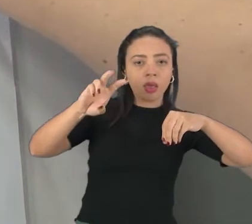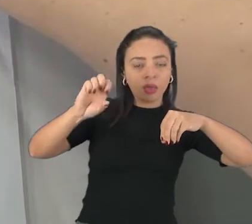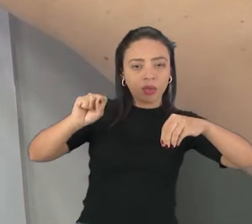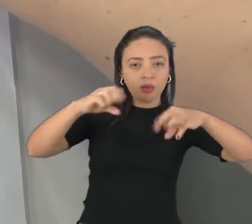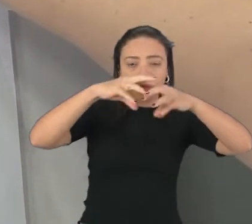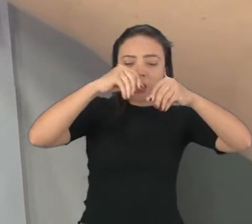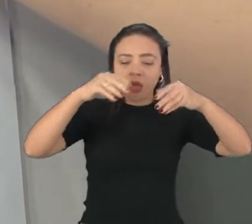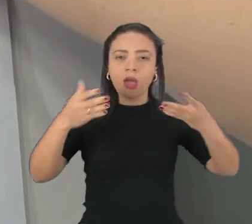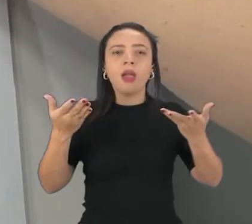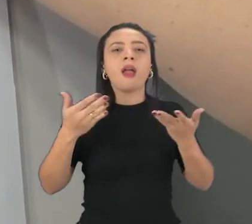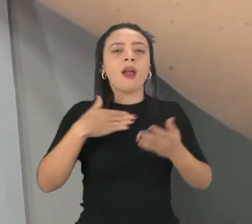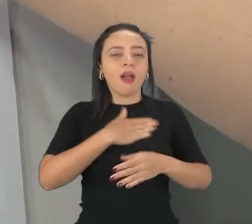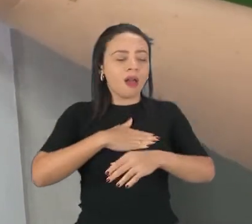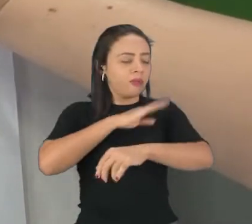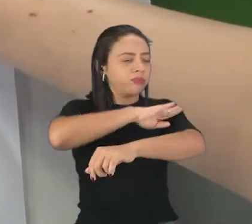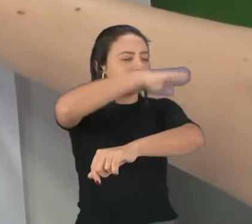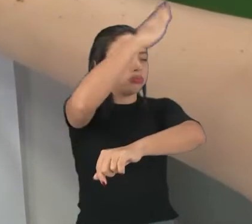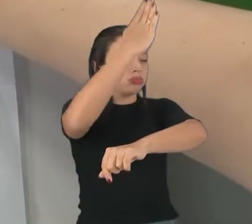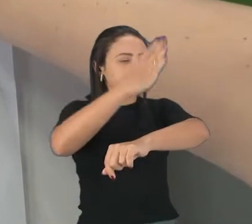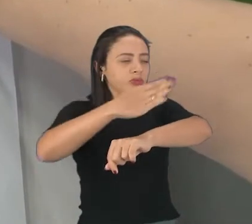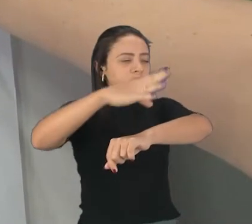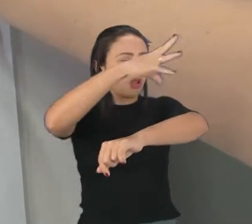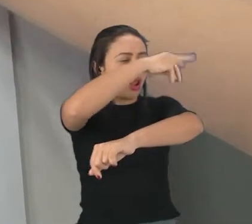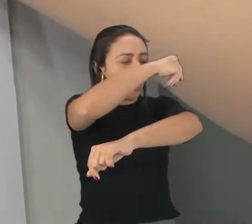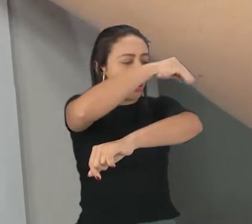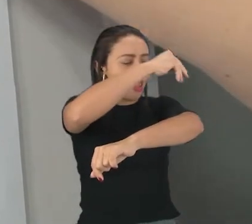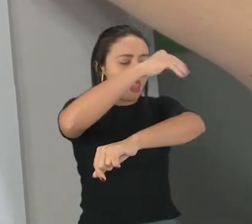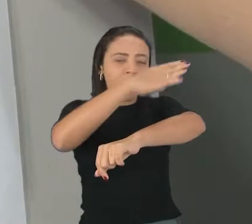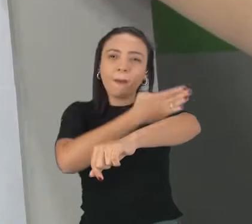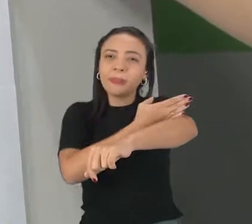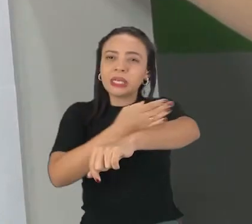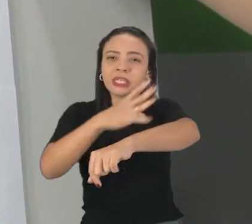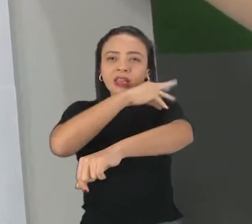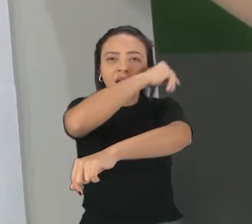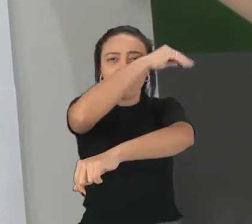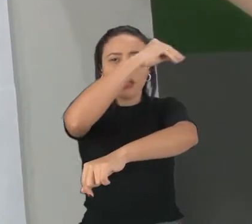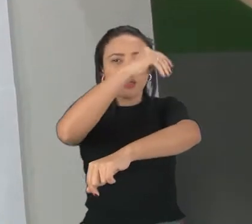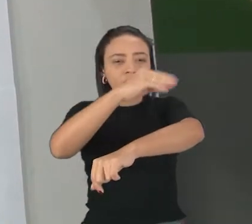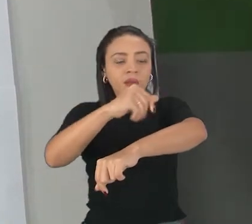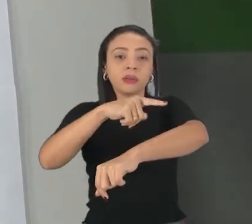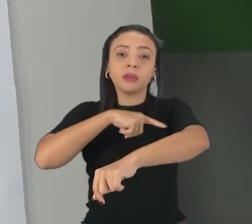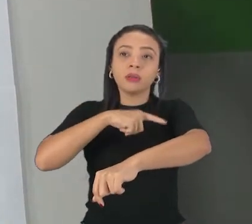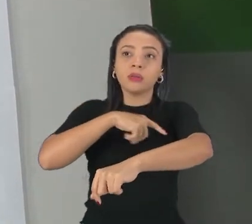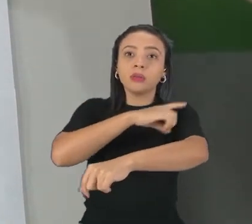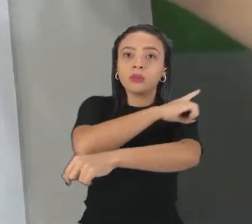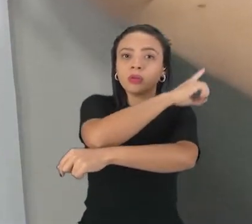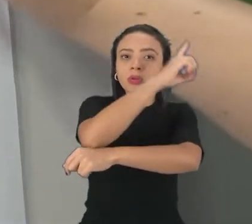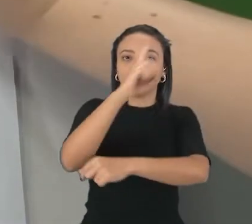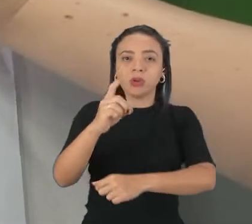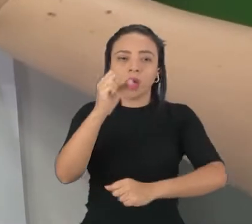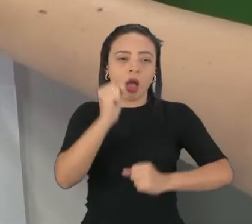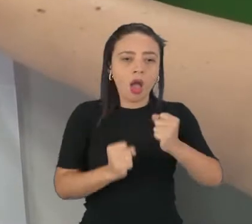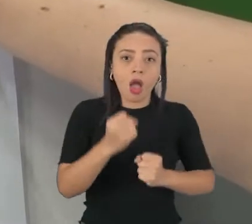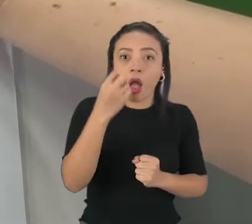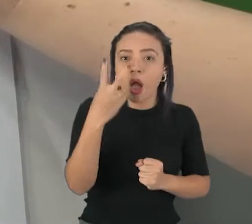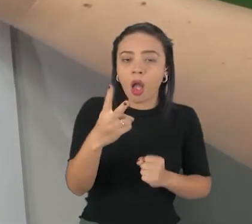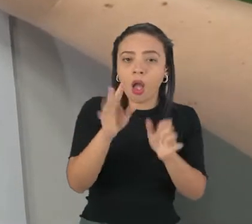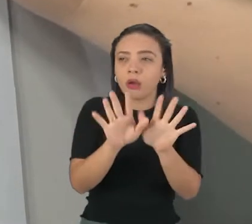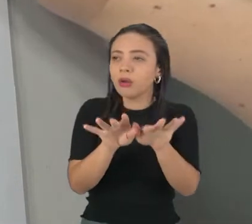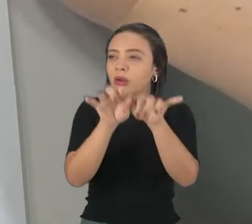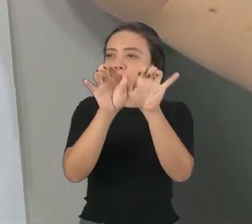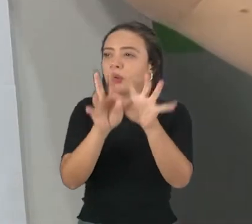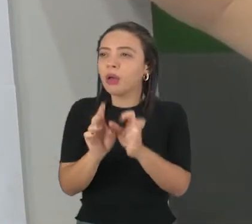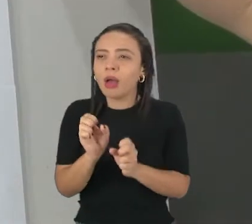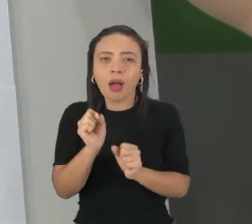as distantes florestas. Certo dia, Beto estava perseguindo duas borboletas quando